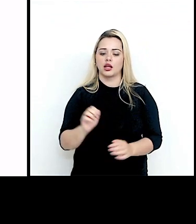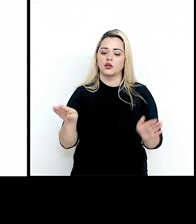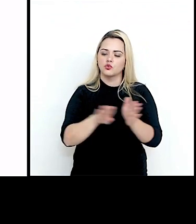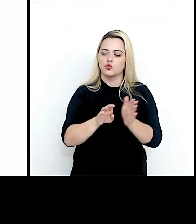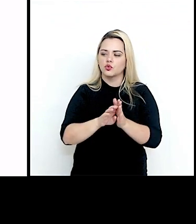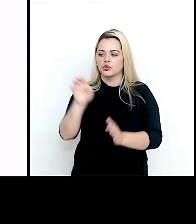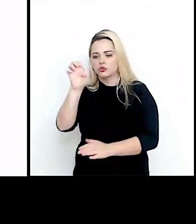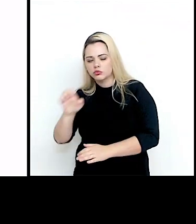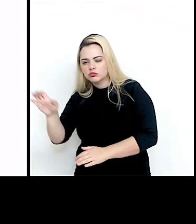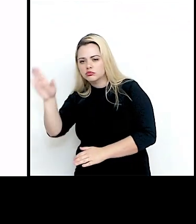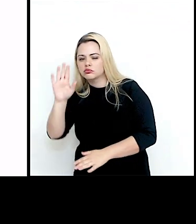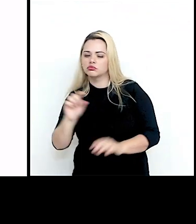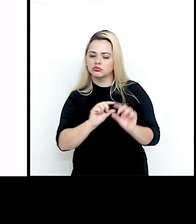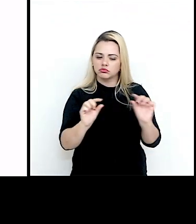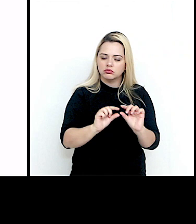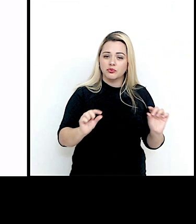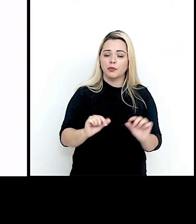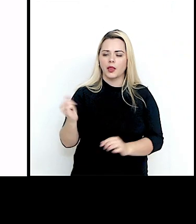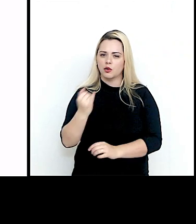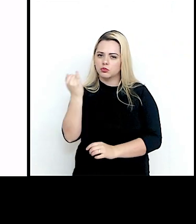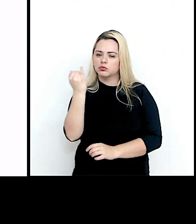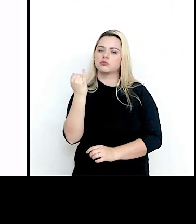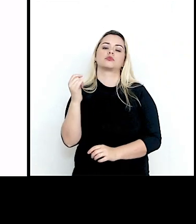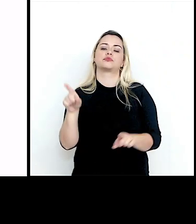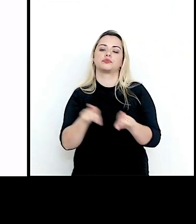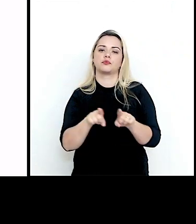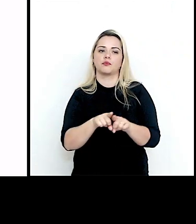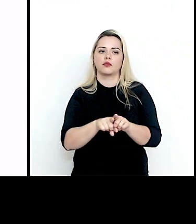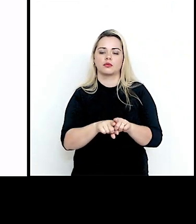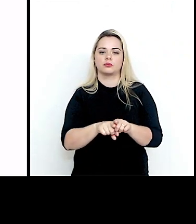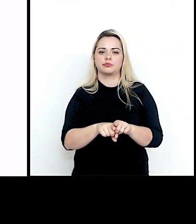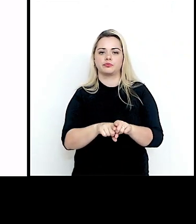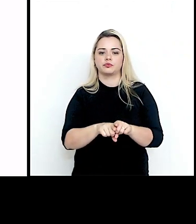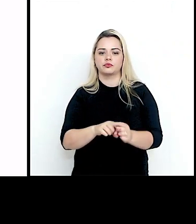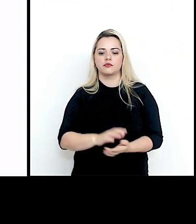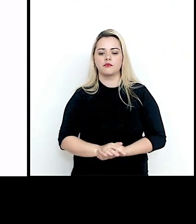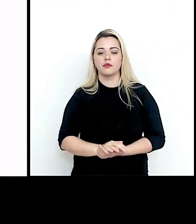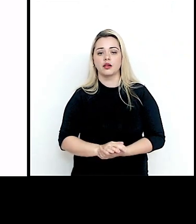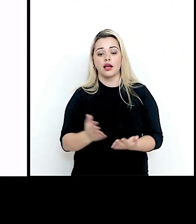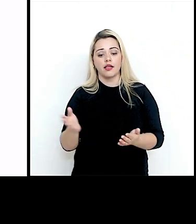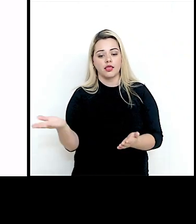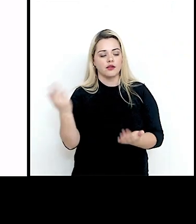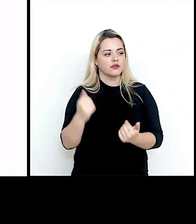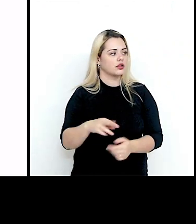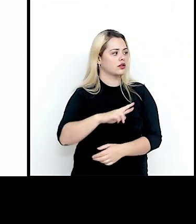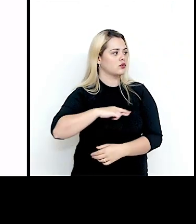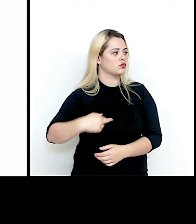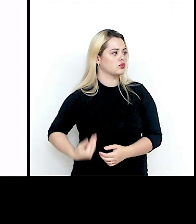Europa esse trecho aqui embaixo é muito importante também então vem aqui vem aqui da China